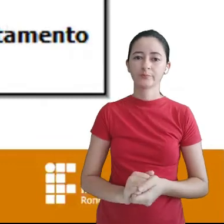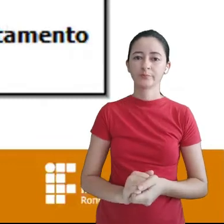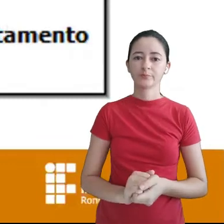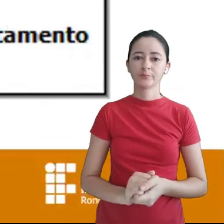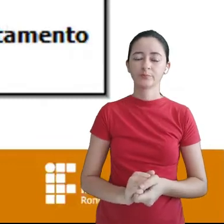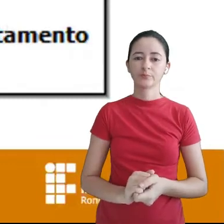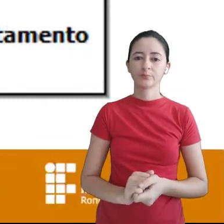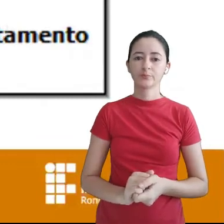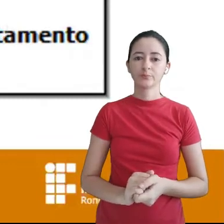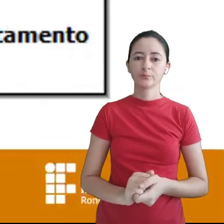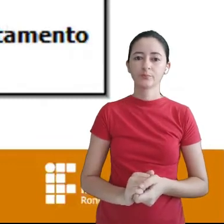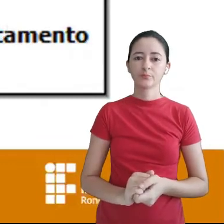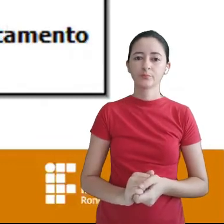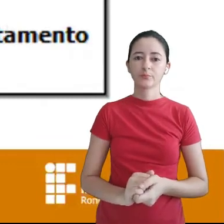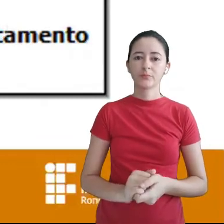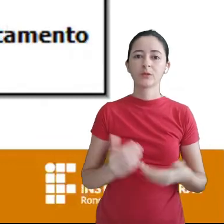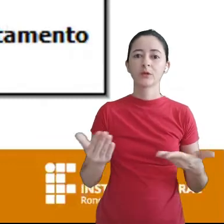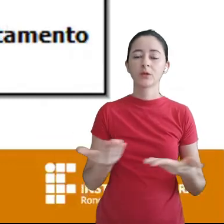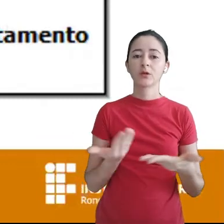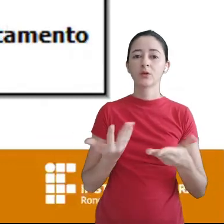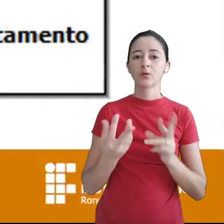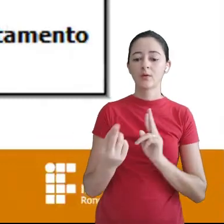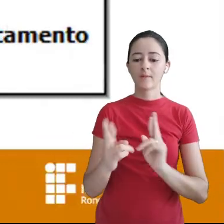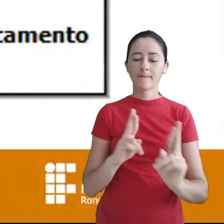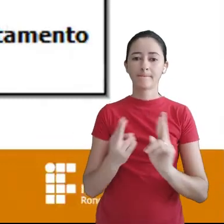Eita, está gelado. Vamos.